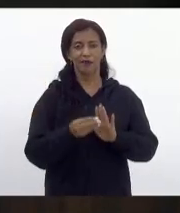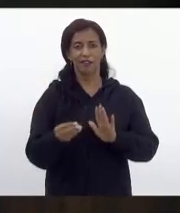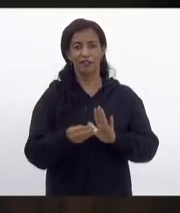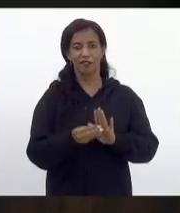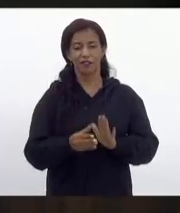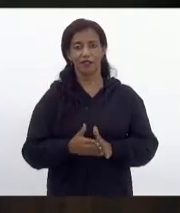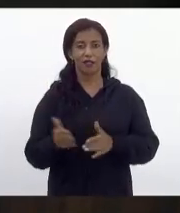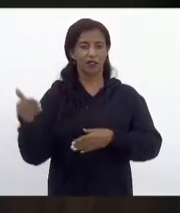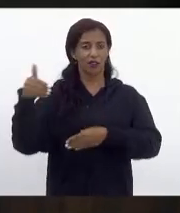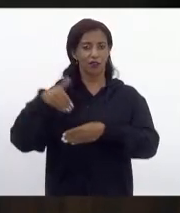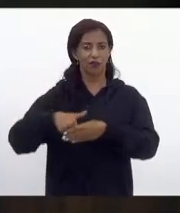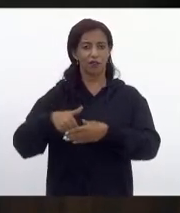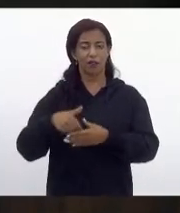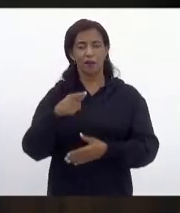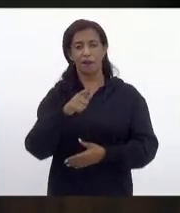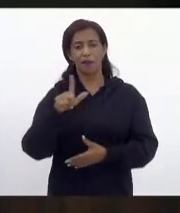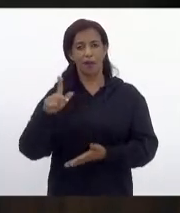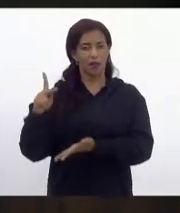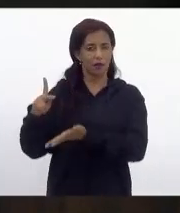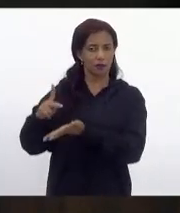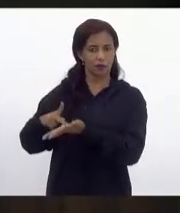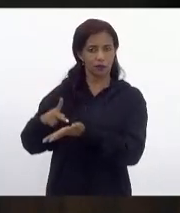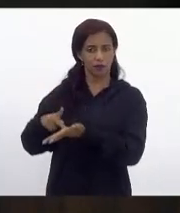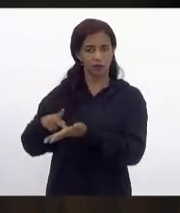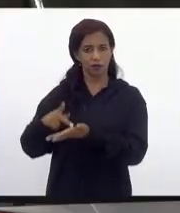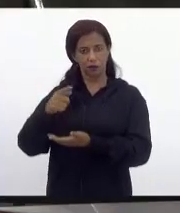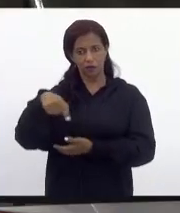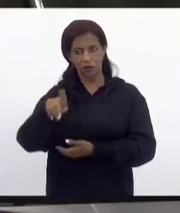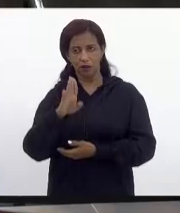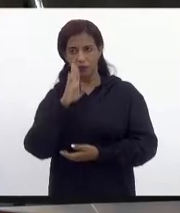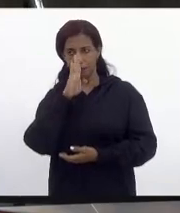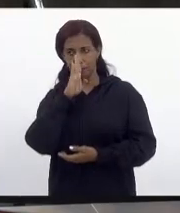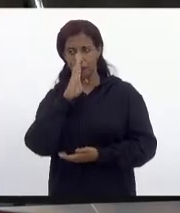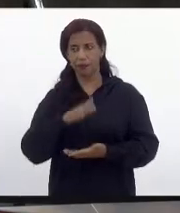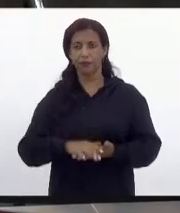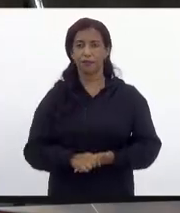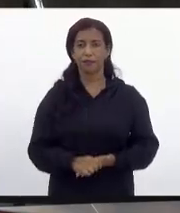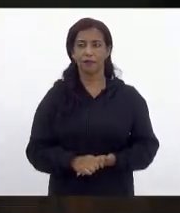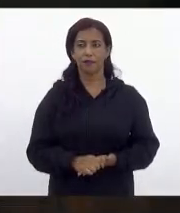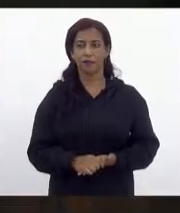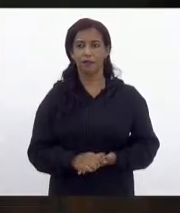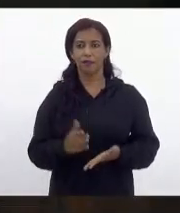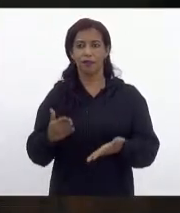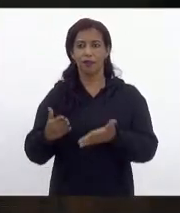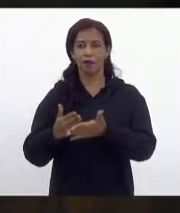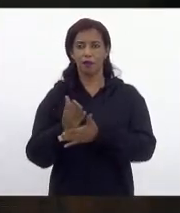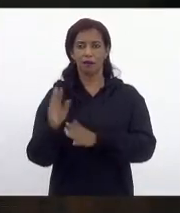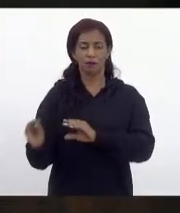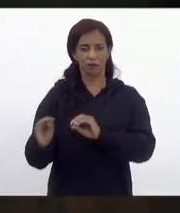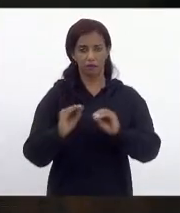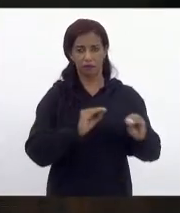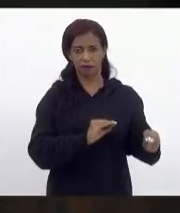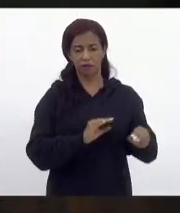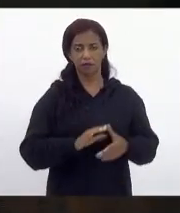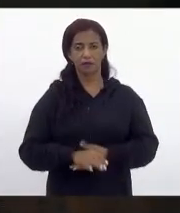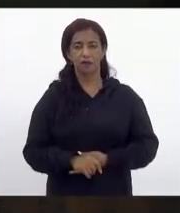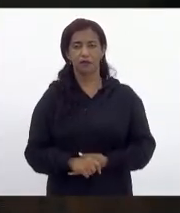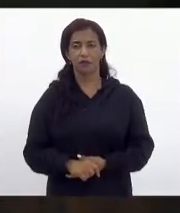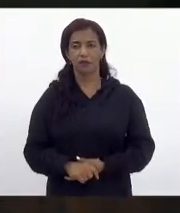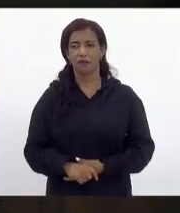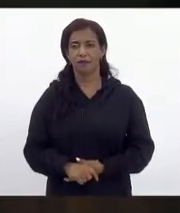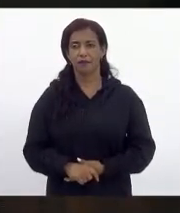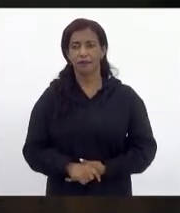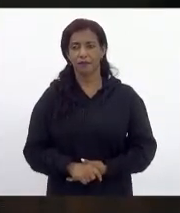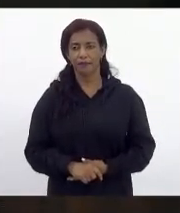Em votação, projeto original. Senhores que aprovam, permaneçam como estão, aprovado, vai a promulgação.